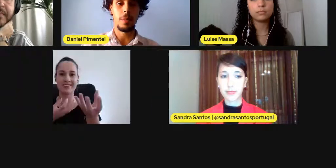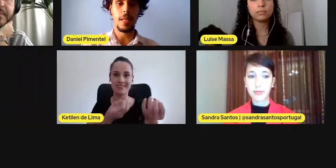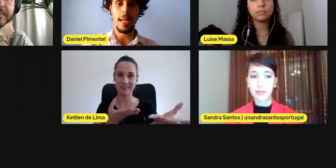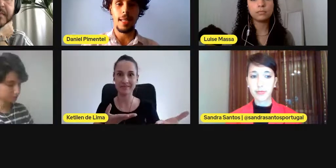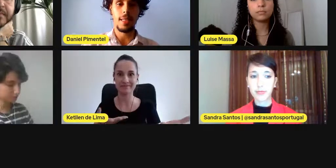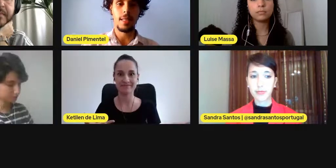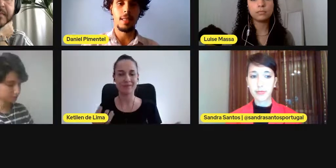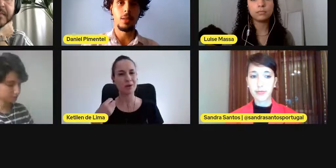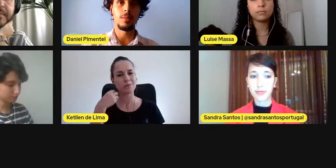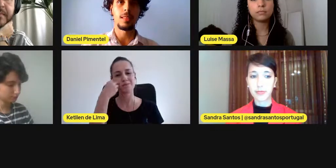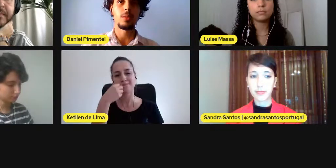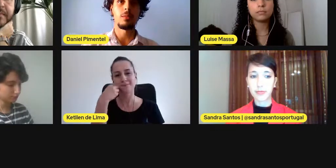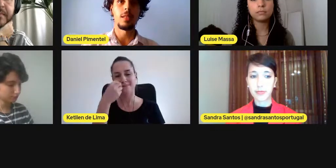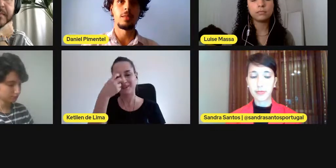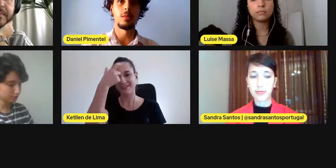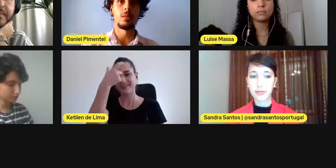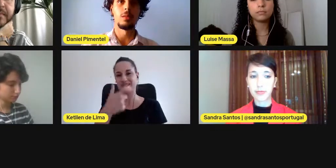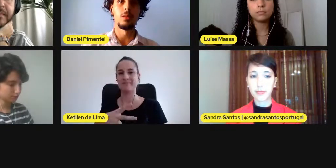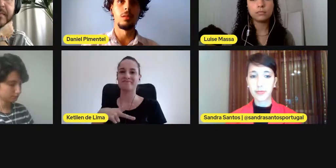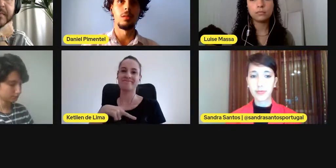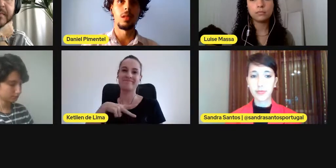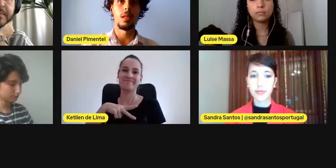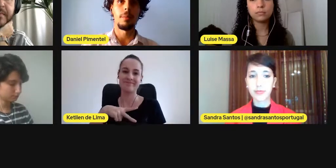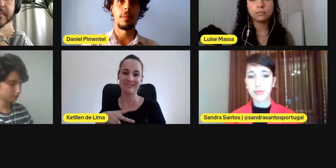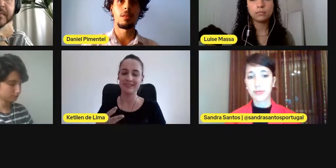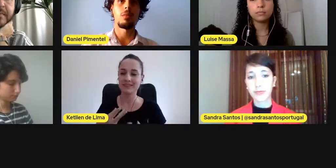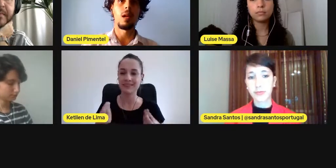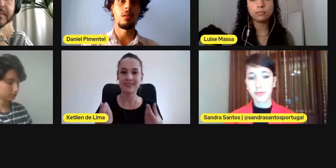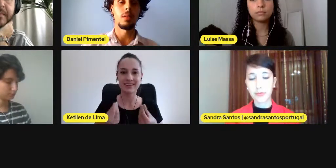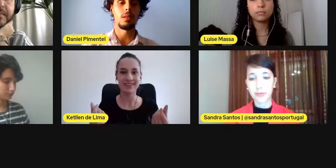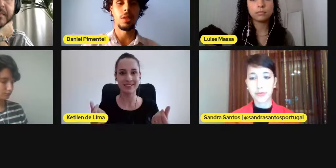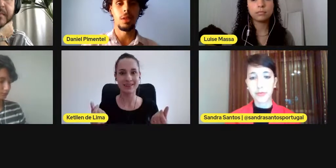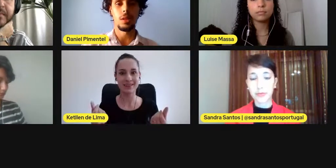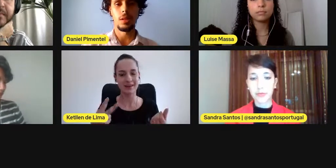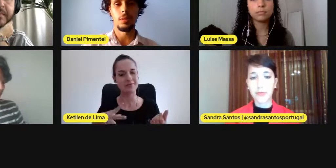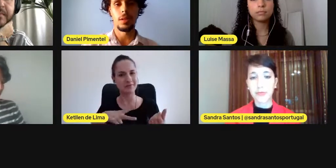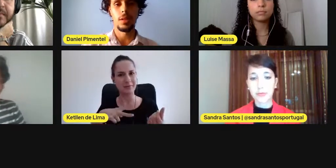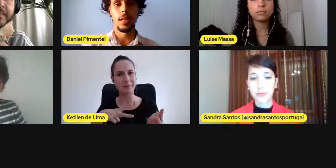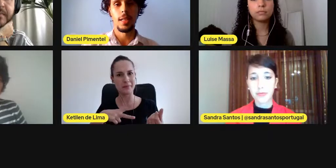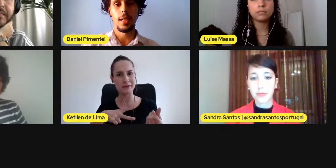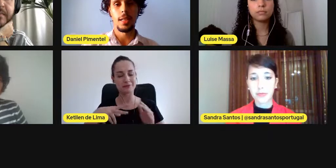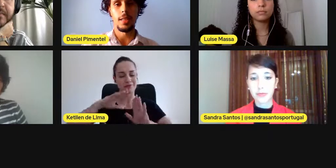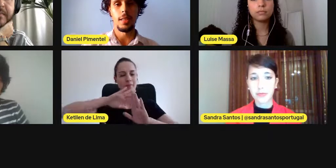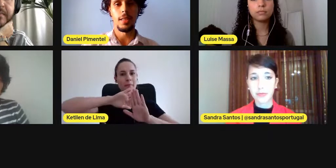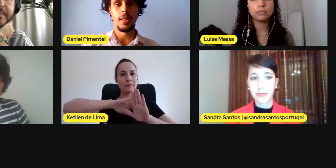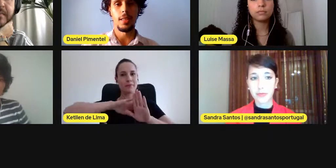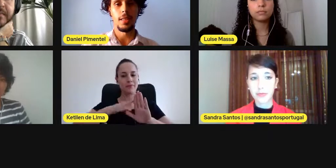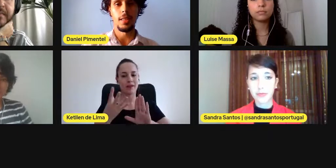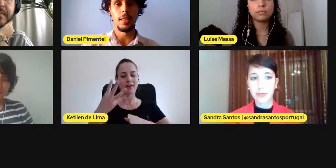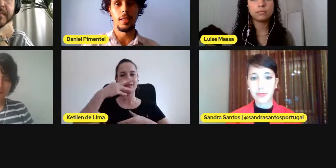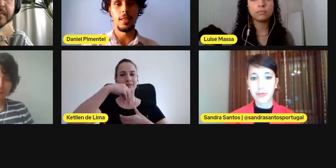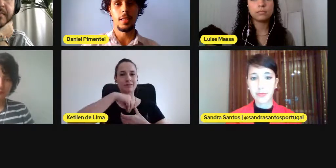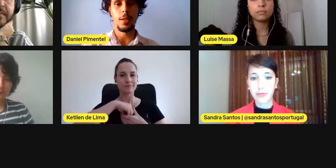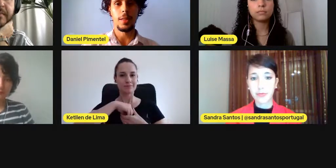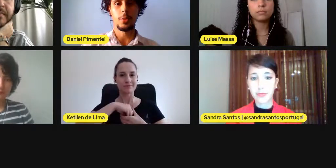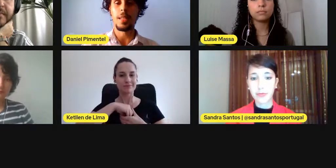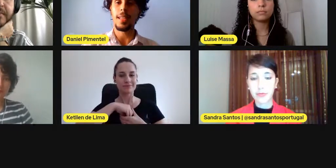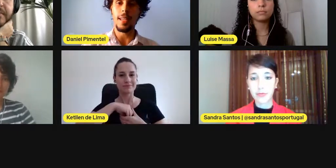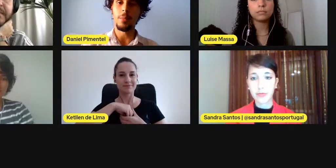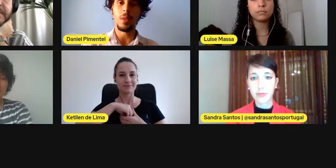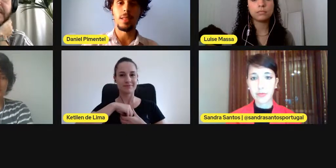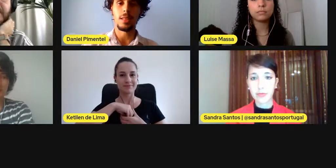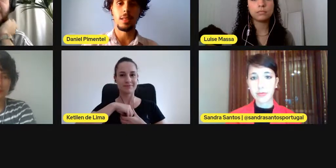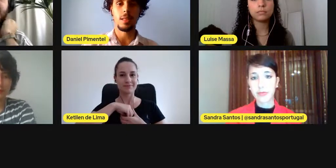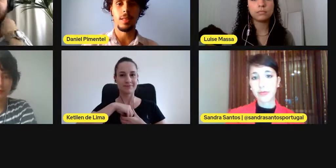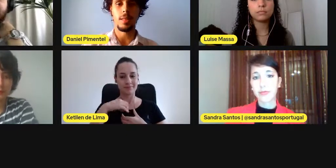É uma experiência um tanto quanto pessoal, né, subjetiva, e que eu acho que